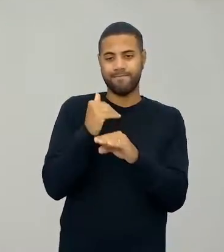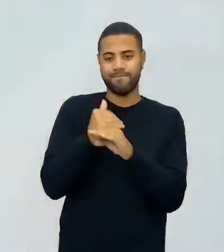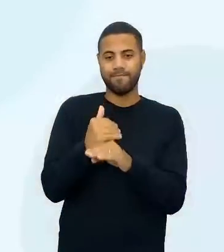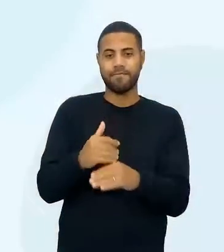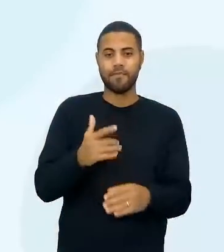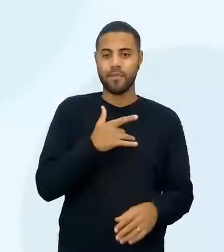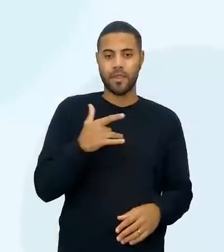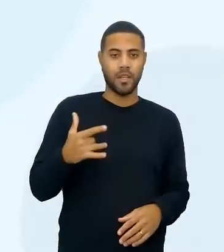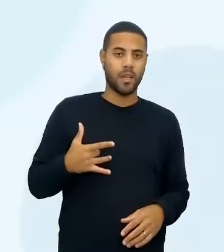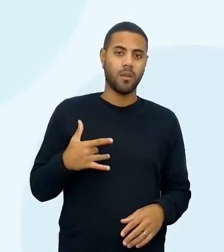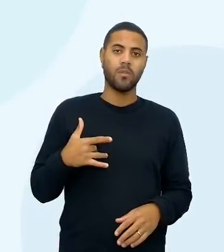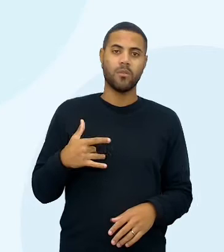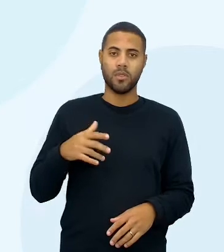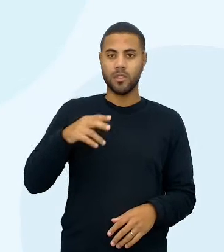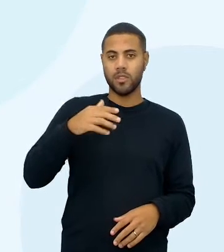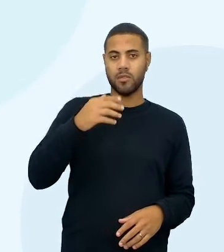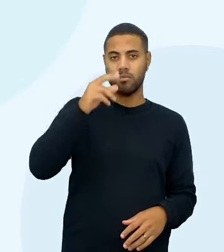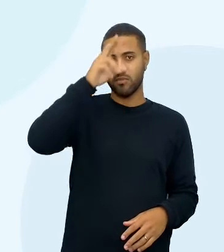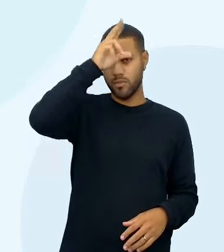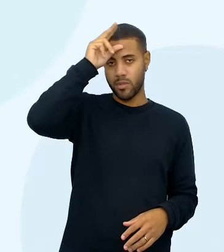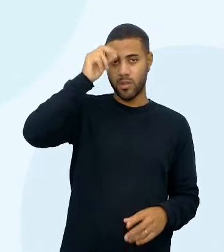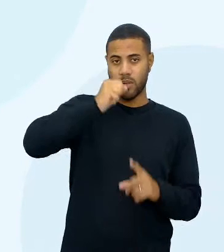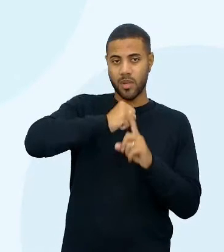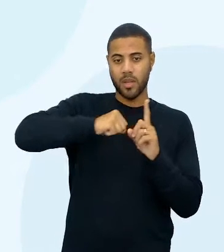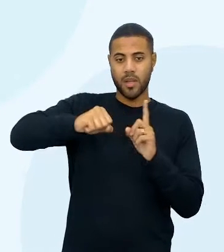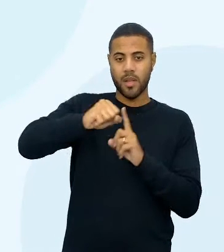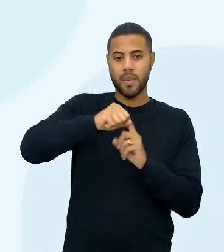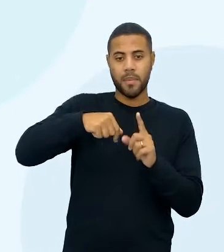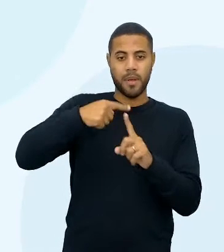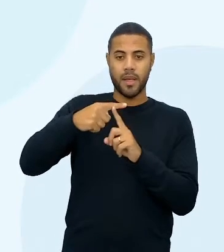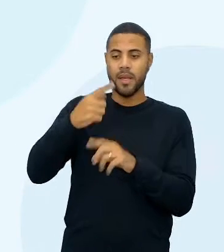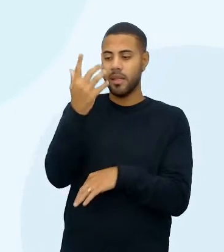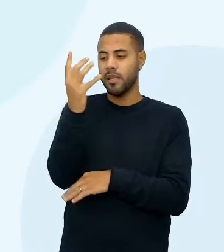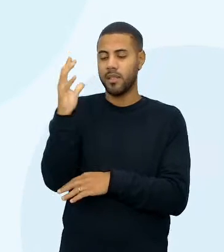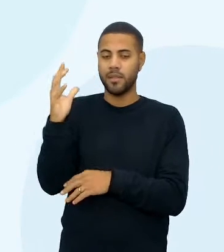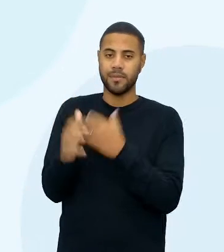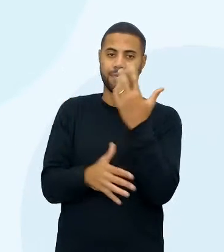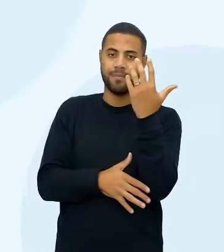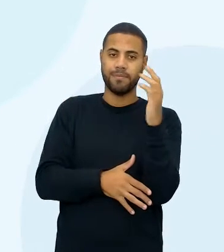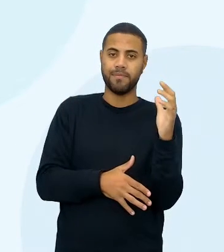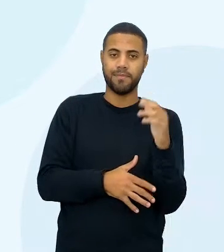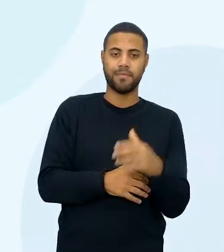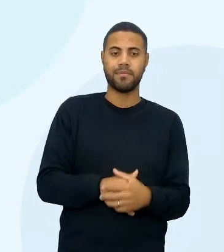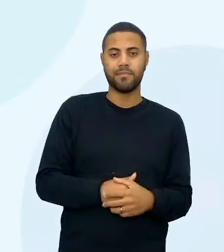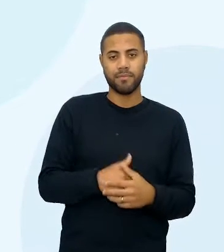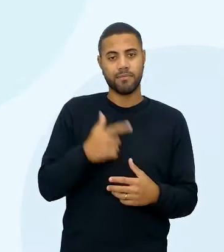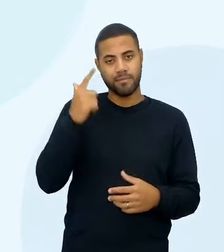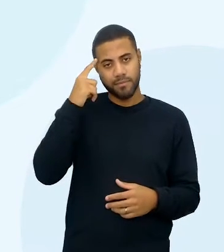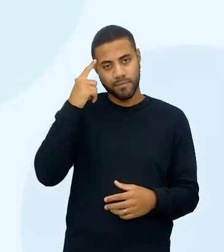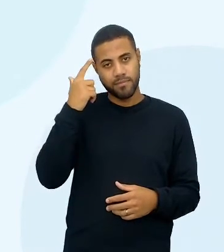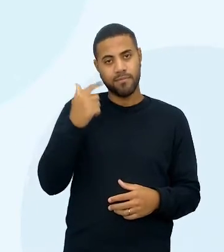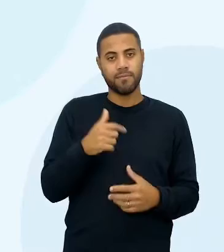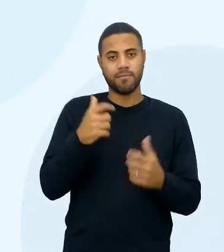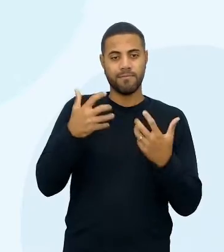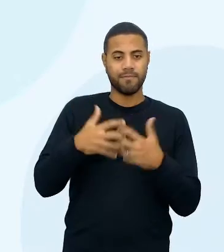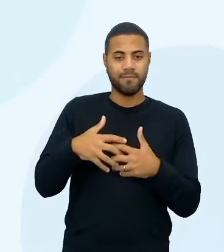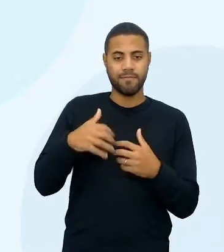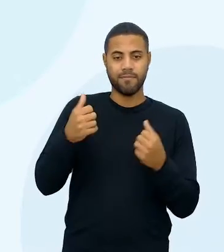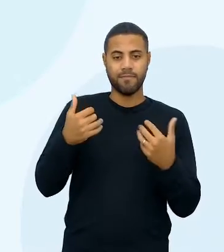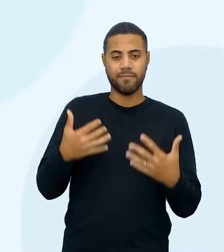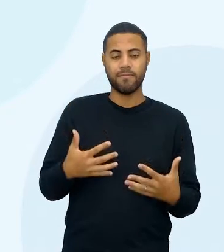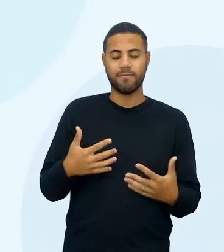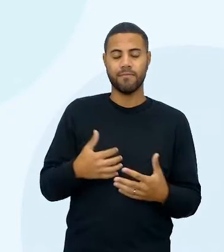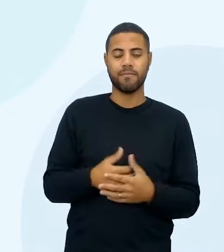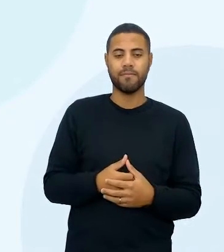saúde pública junto à qualidade ambiental, né? Ou seja, se a gente pensar, grosso